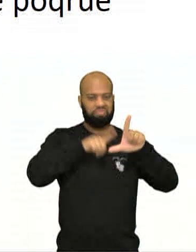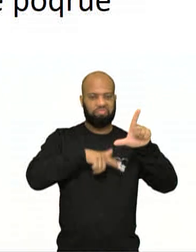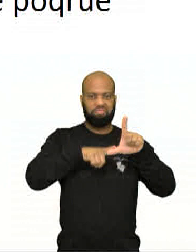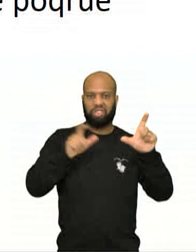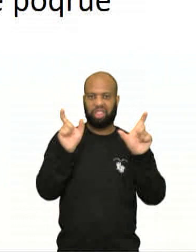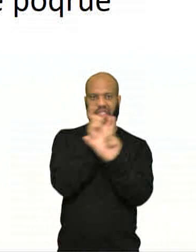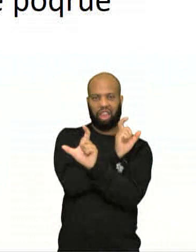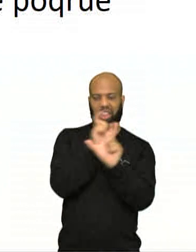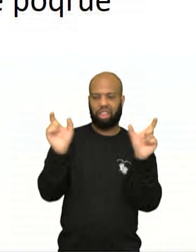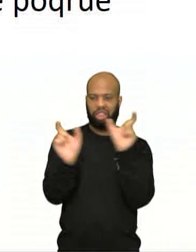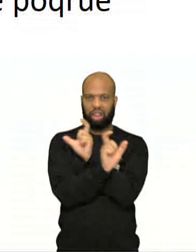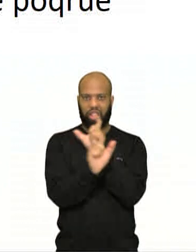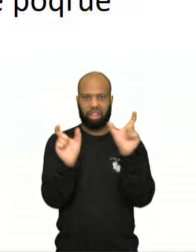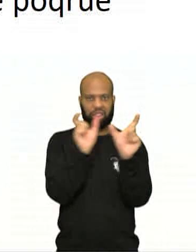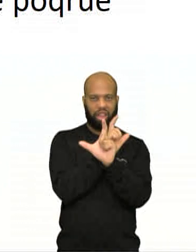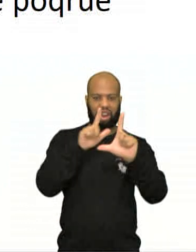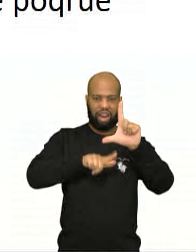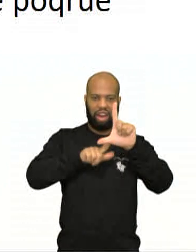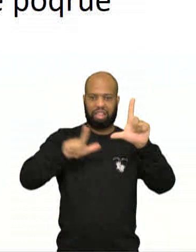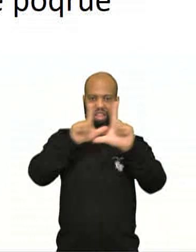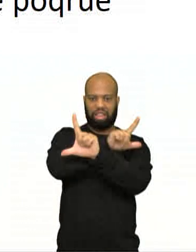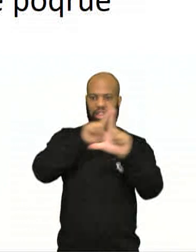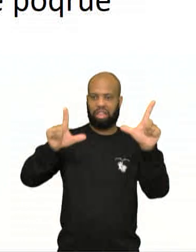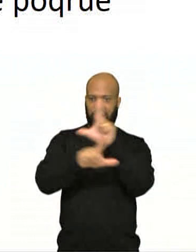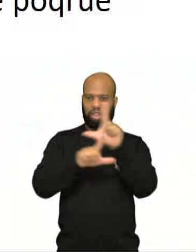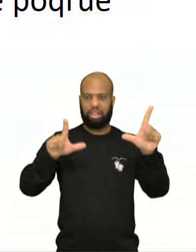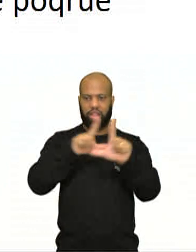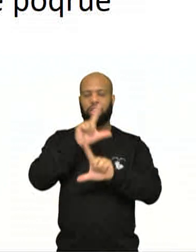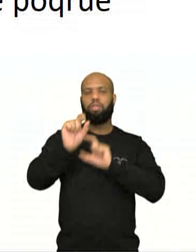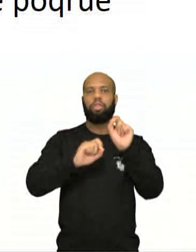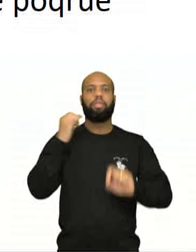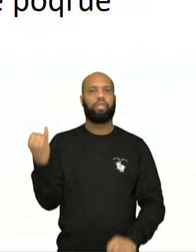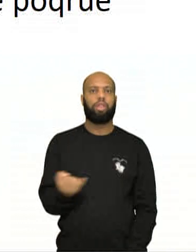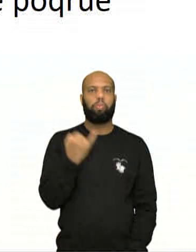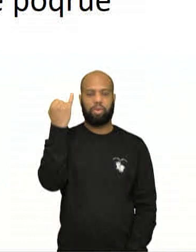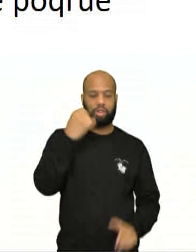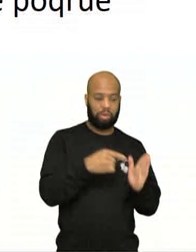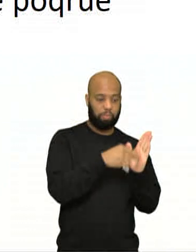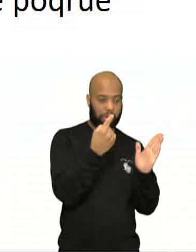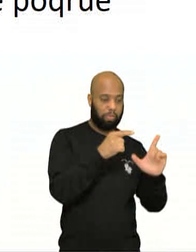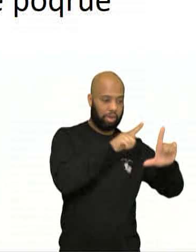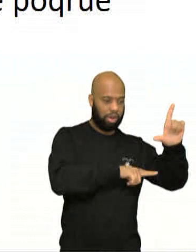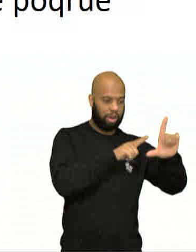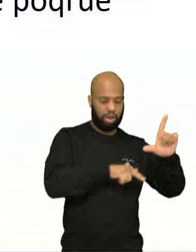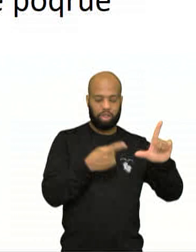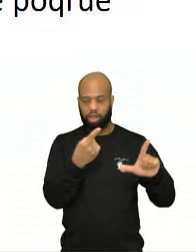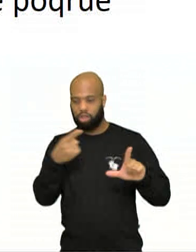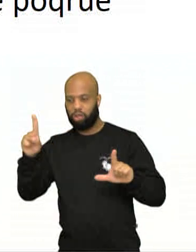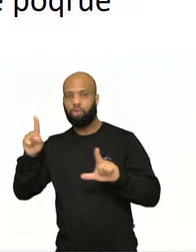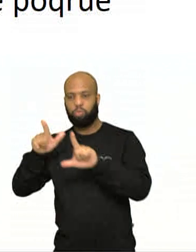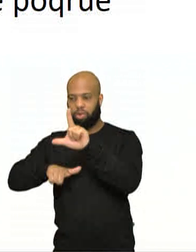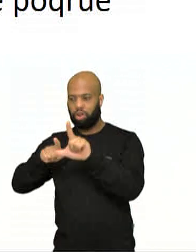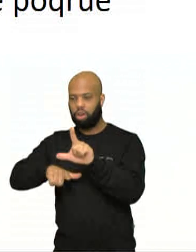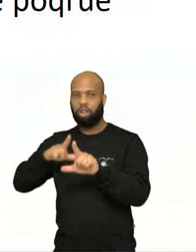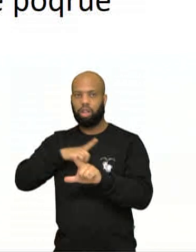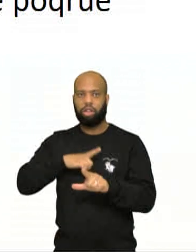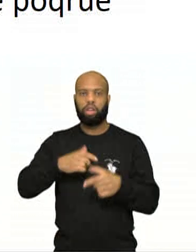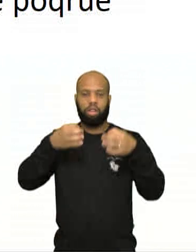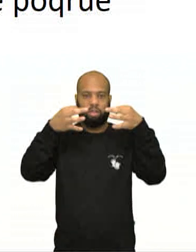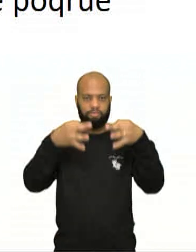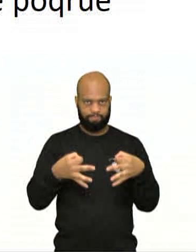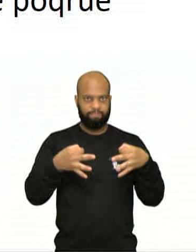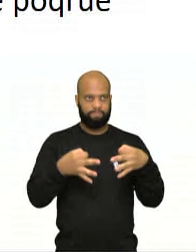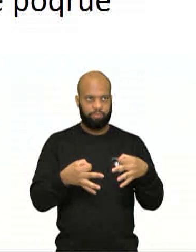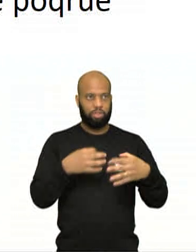uma palavra estão. A única coisa importante é que a primeira e a última letras estejam no lugar